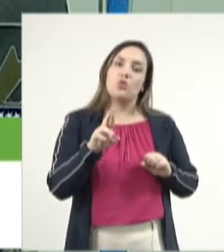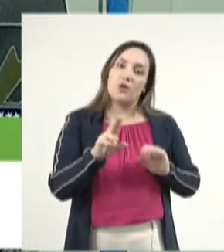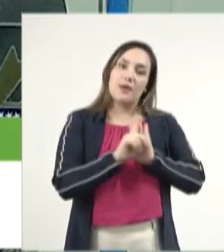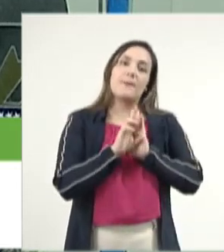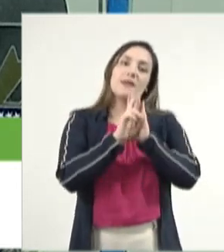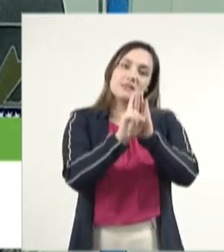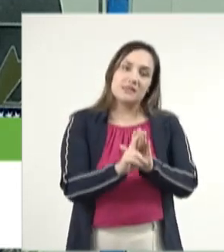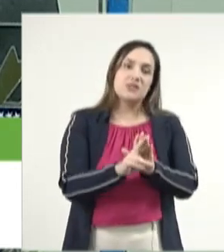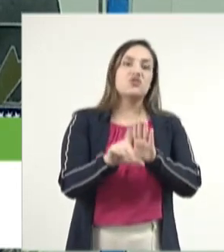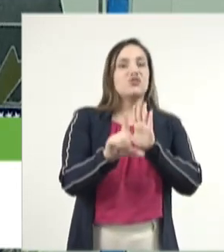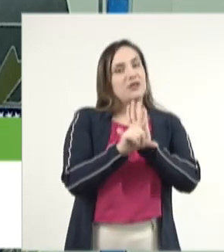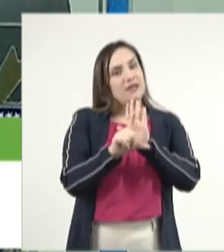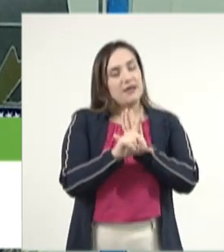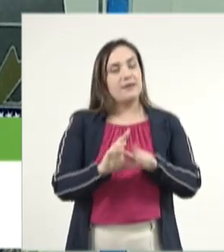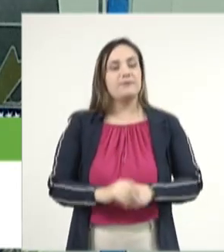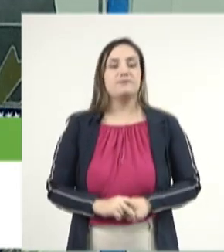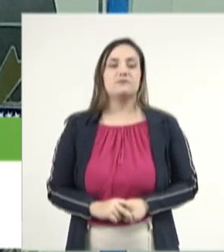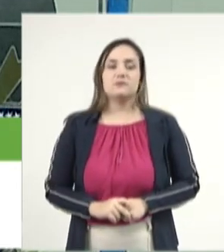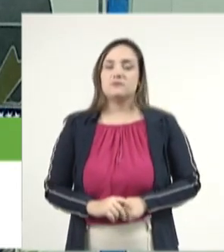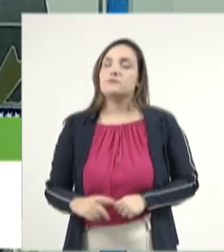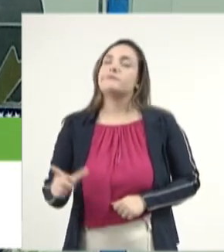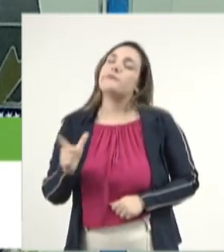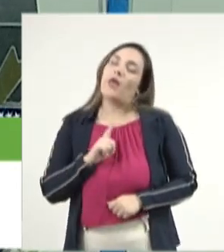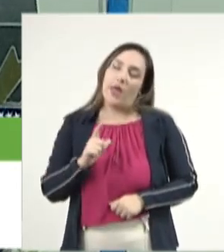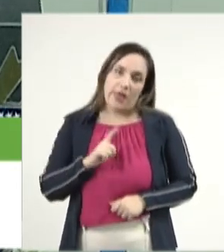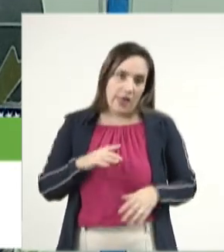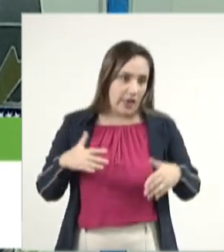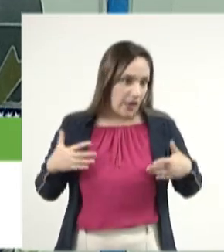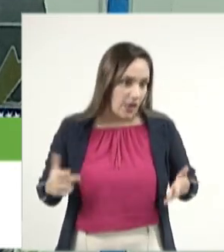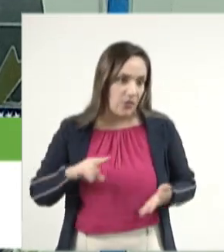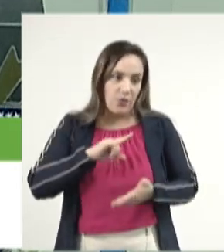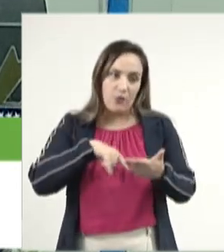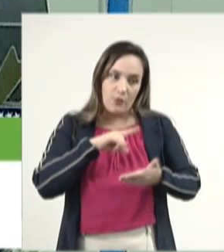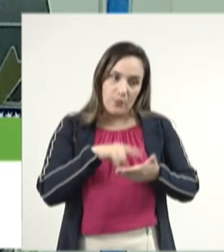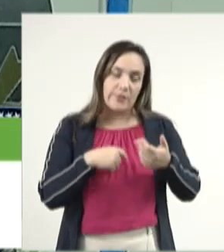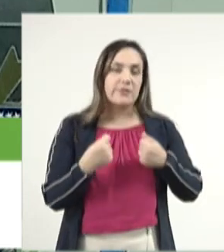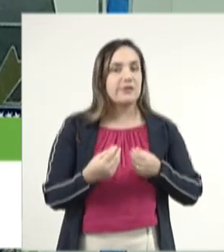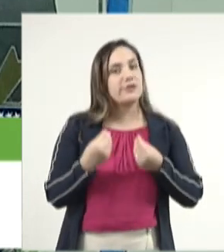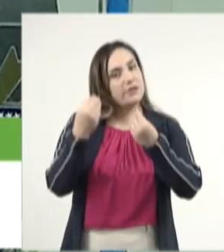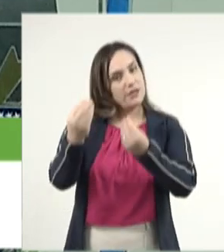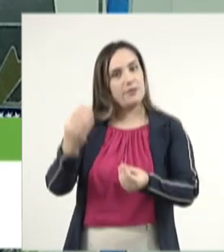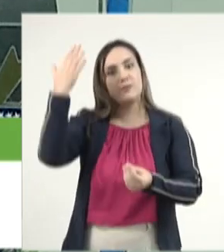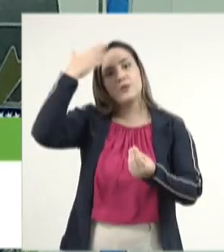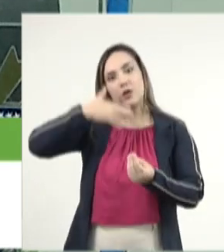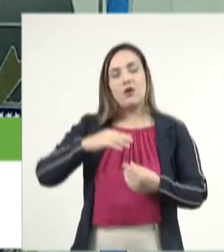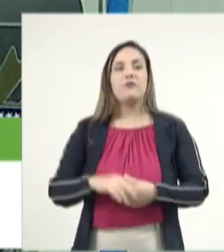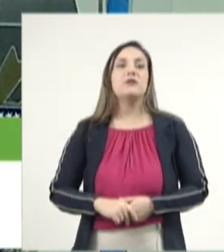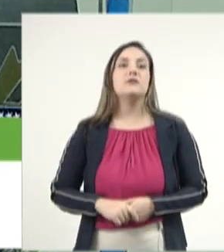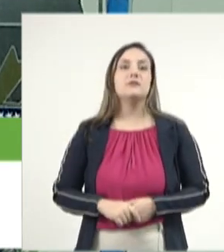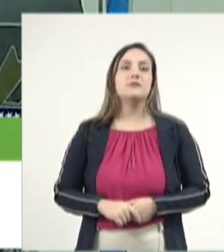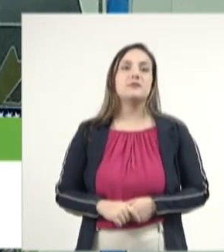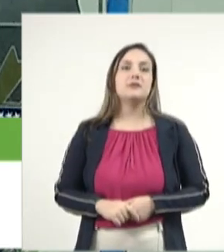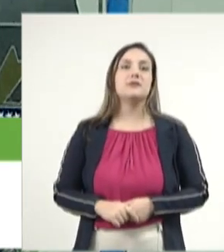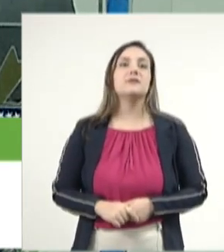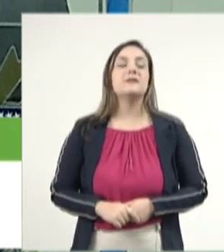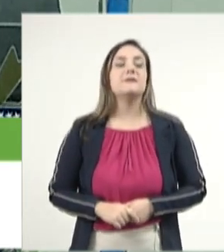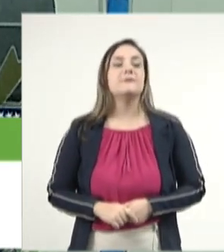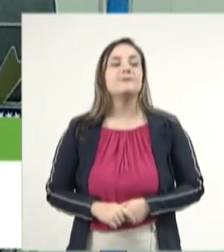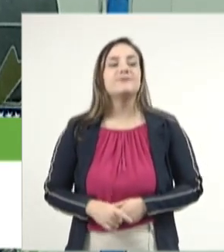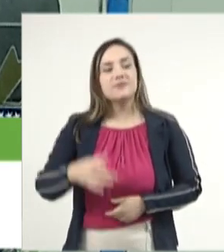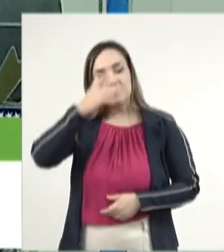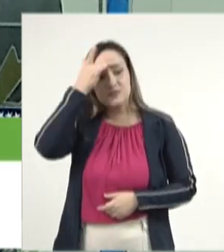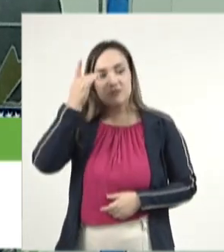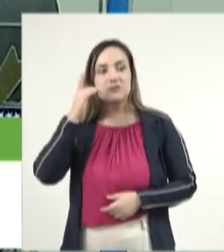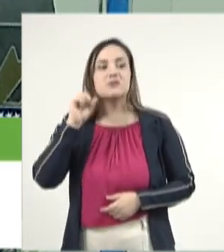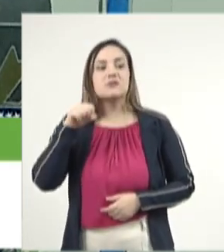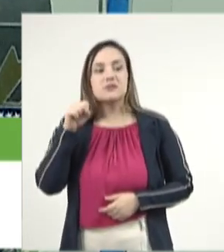representante legal. Claro, existe toda uma série de documentos que vai precisar ser entregue para provar que, primeiro, que a pessoa é uma